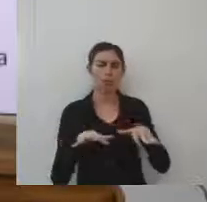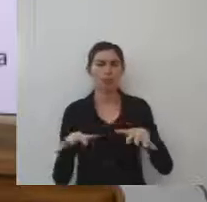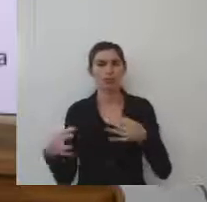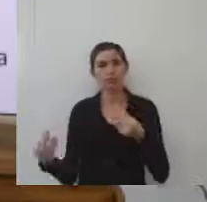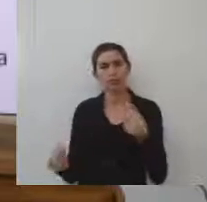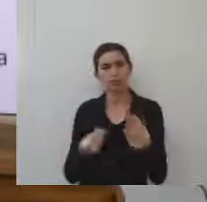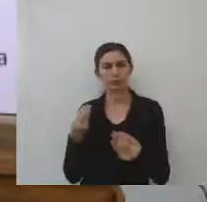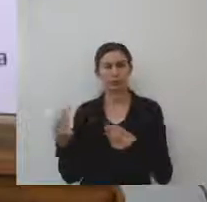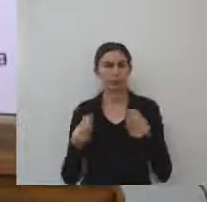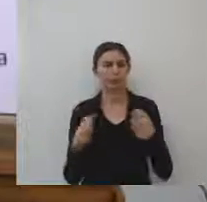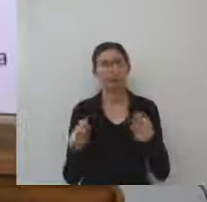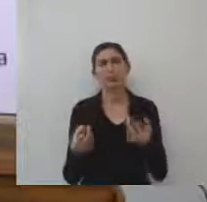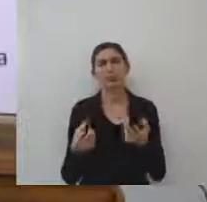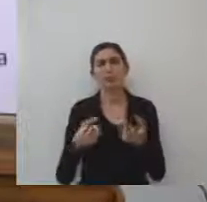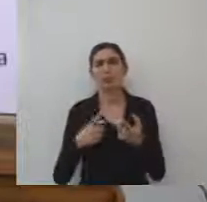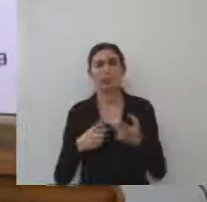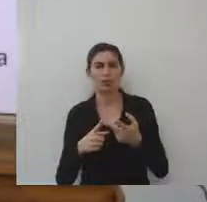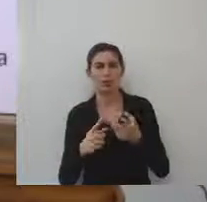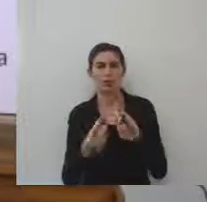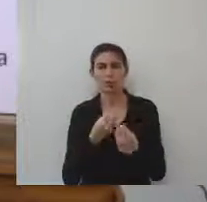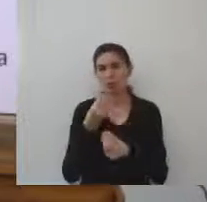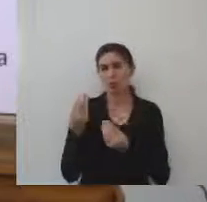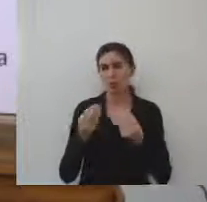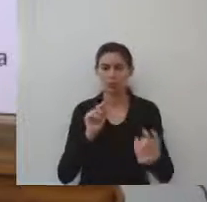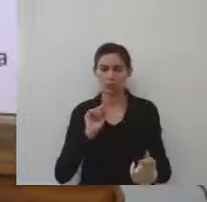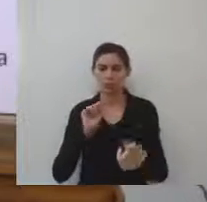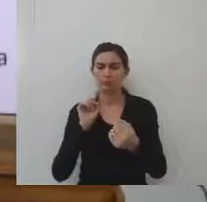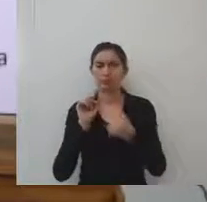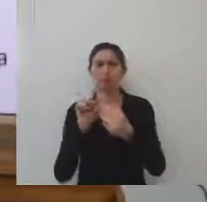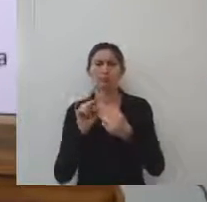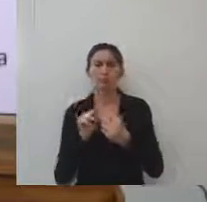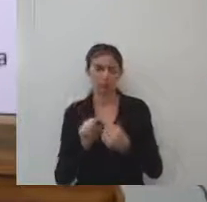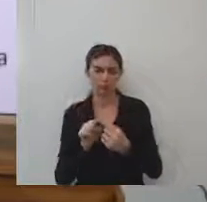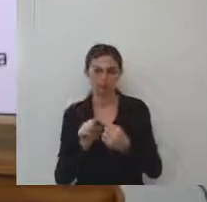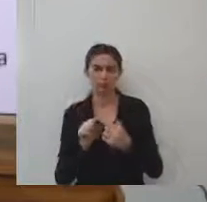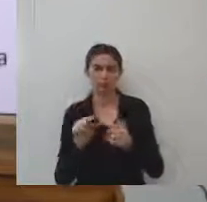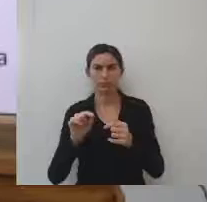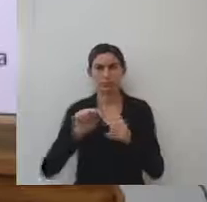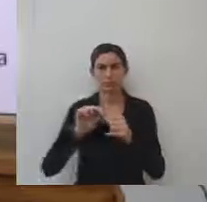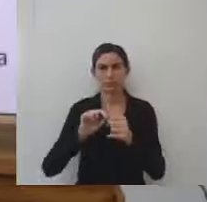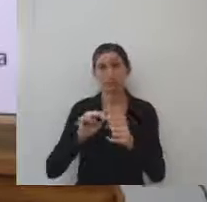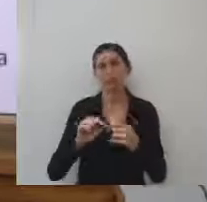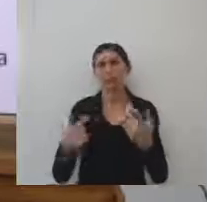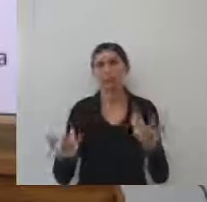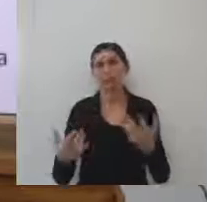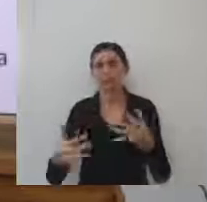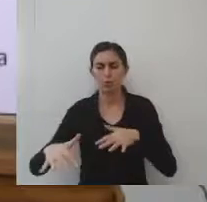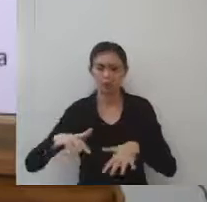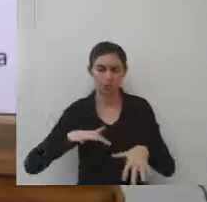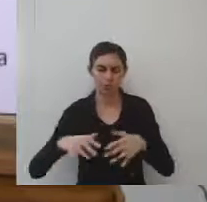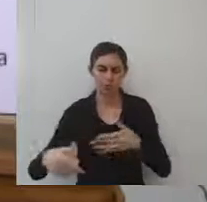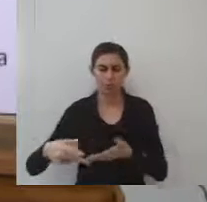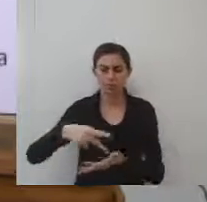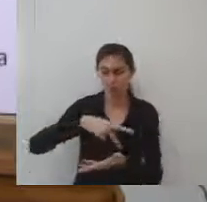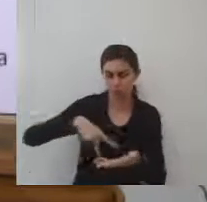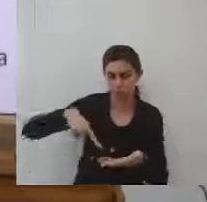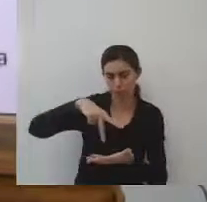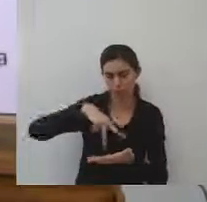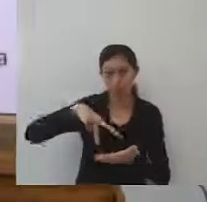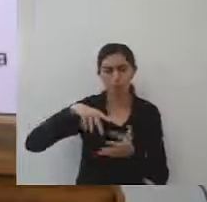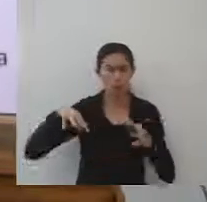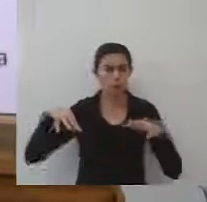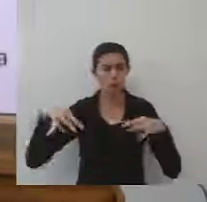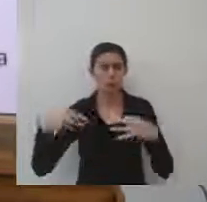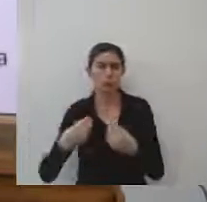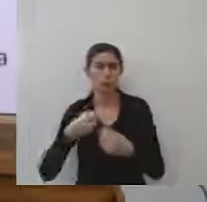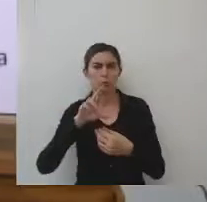movimento, a performance associada à execução desses movimentos durante todo